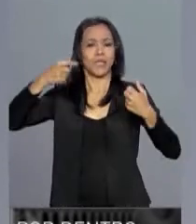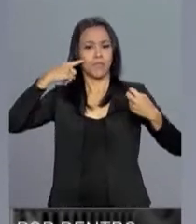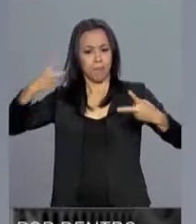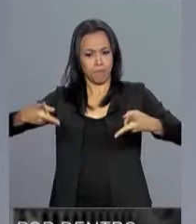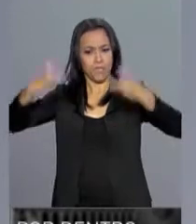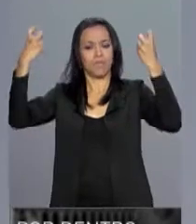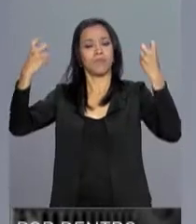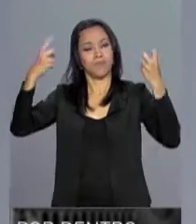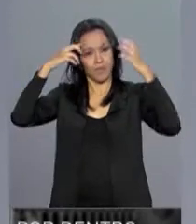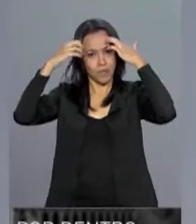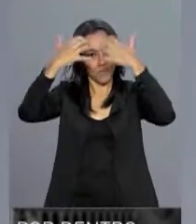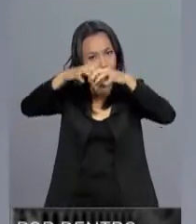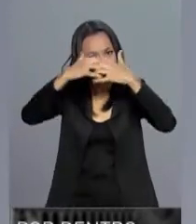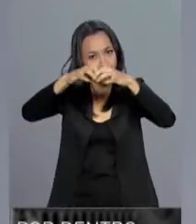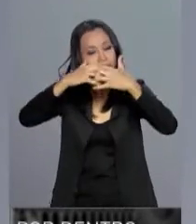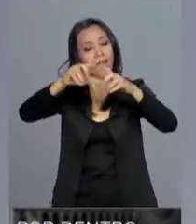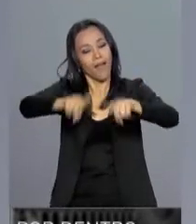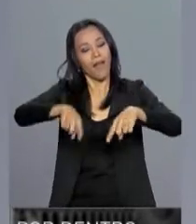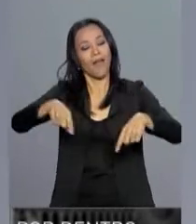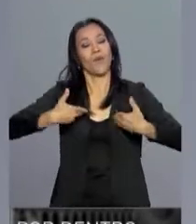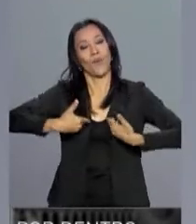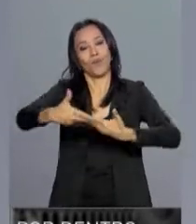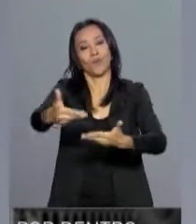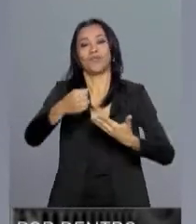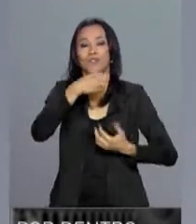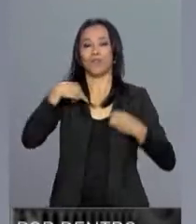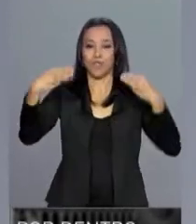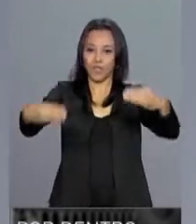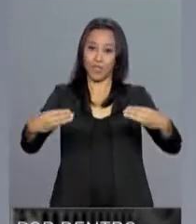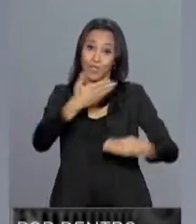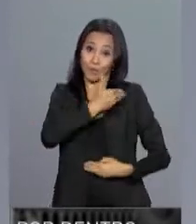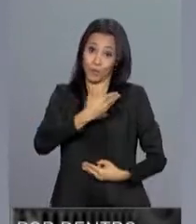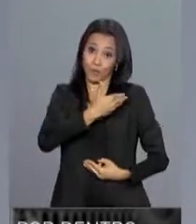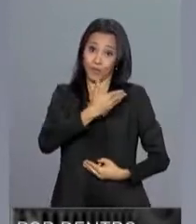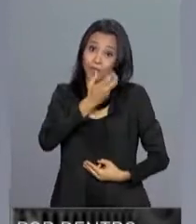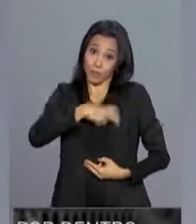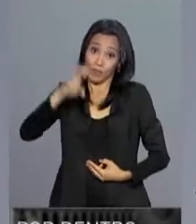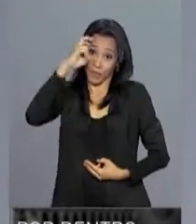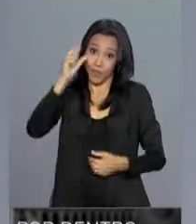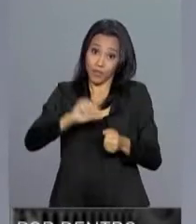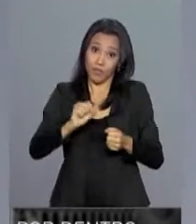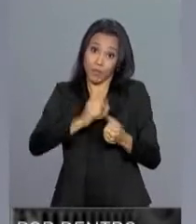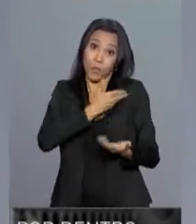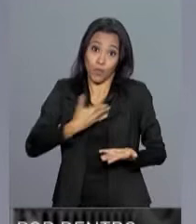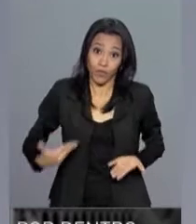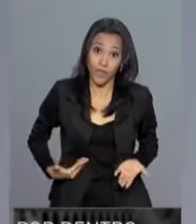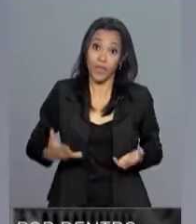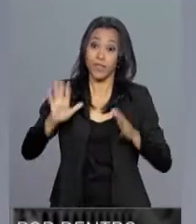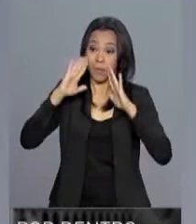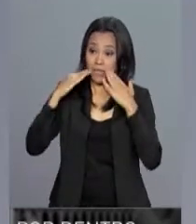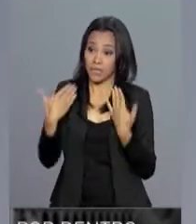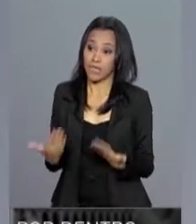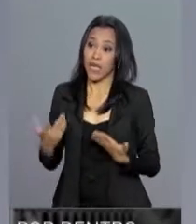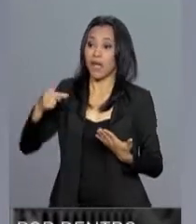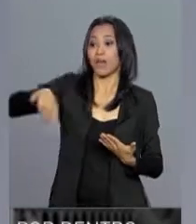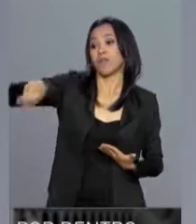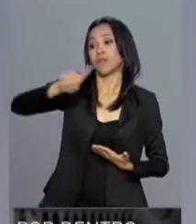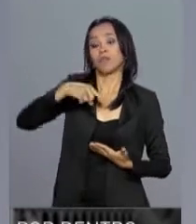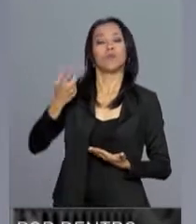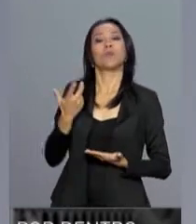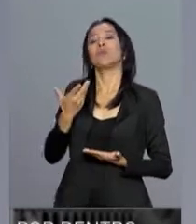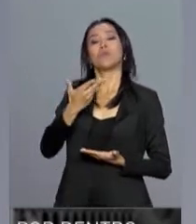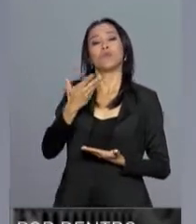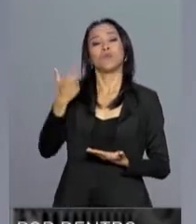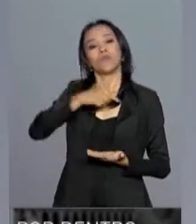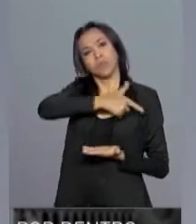esse é o convite que o ministério da cultura tem feito ao próprio governo aos demais agentes políticos ao poder público